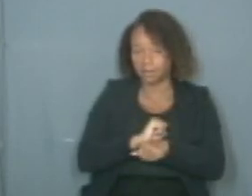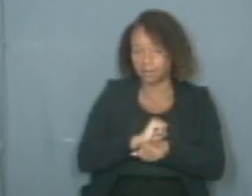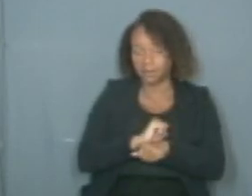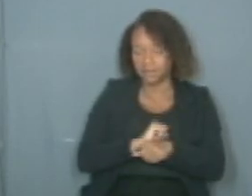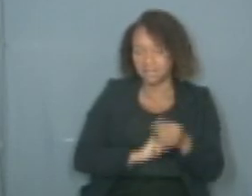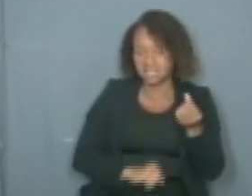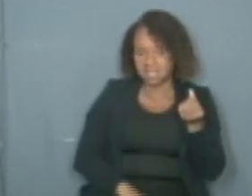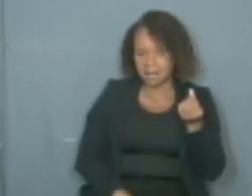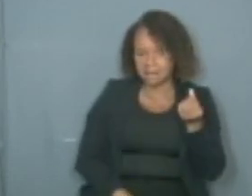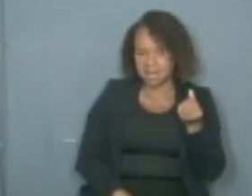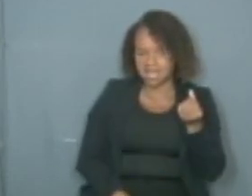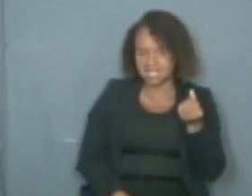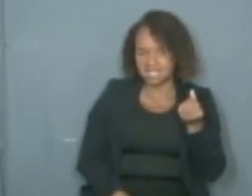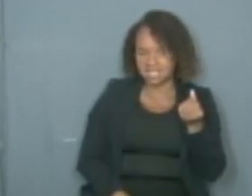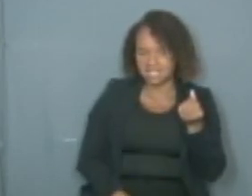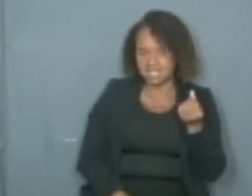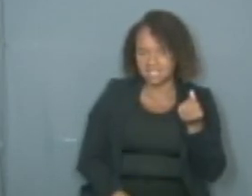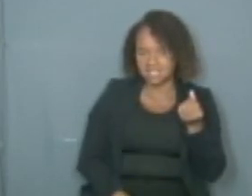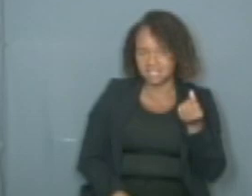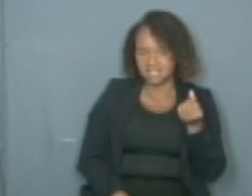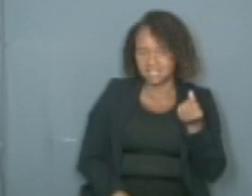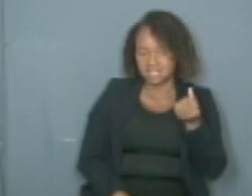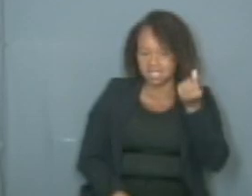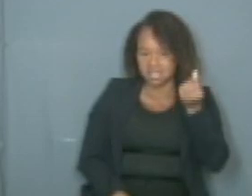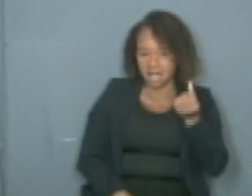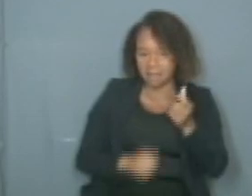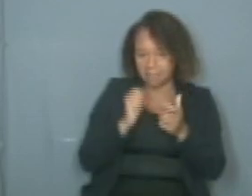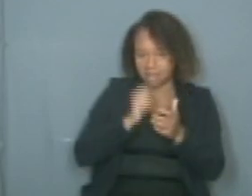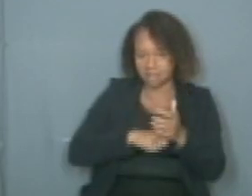6 meses? 6 meses. Vendido. 6 meses.